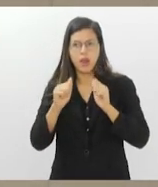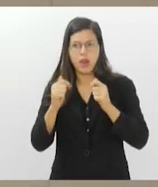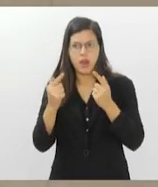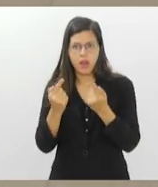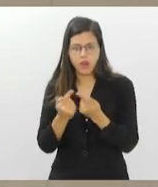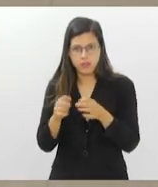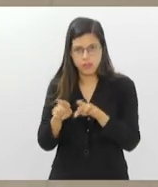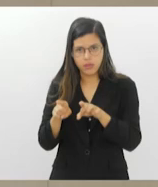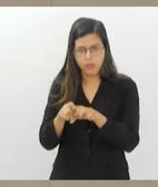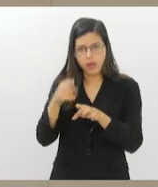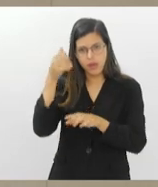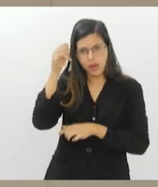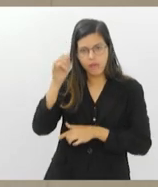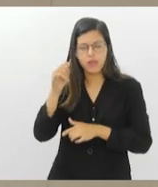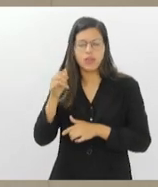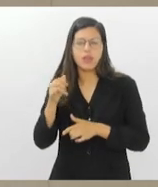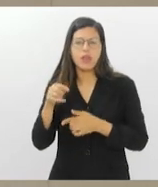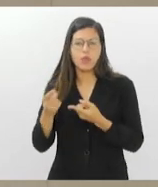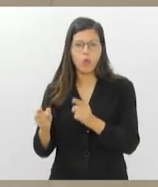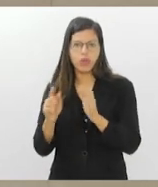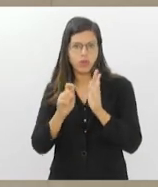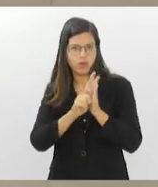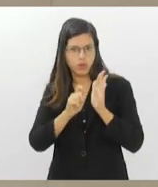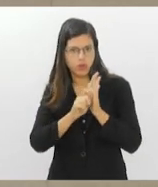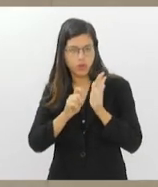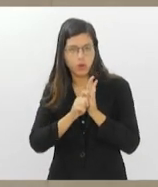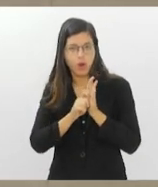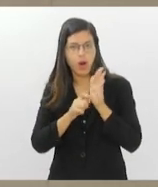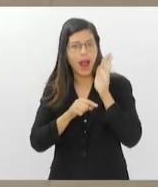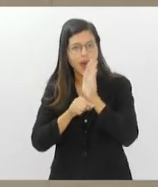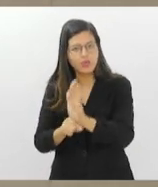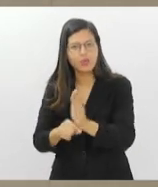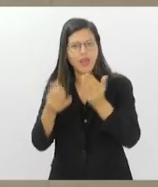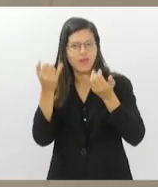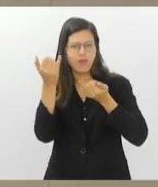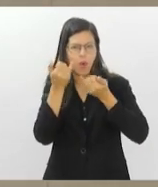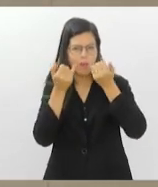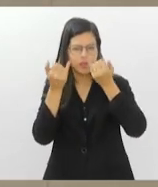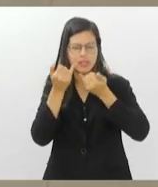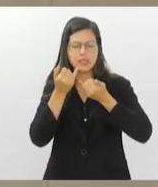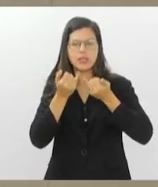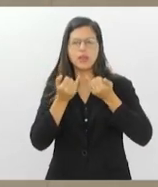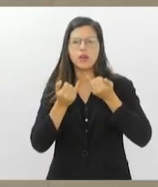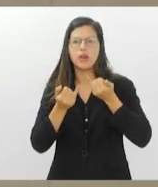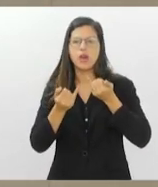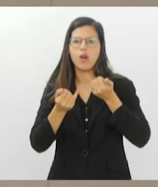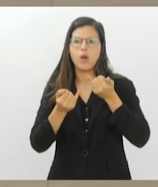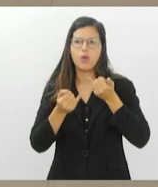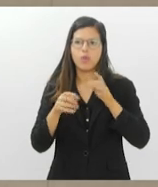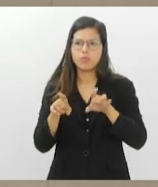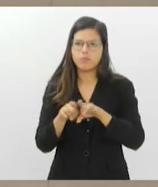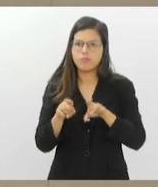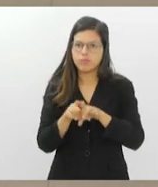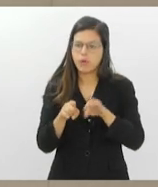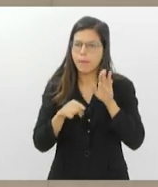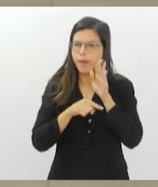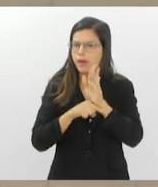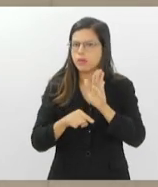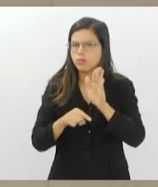à Dependência Química da Casa, para auxiliar nas informações, nos auxílios